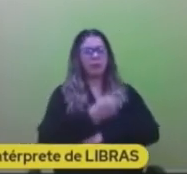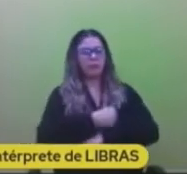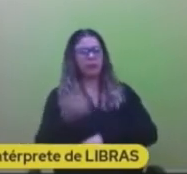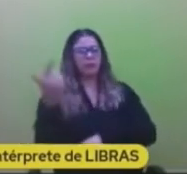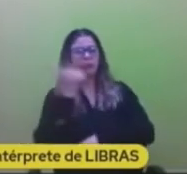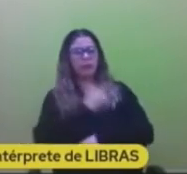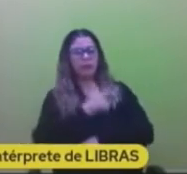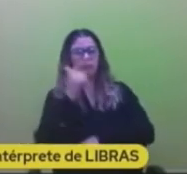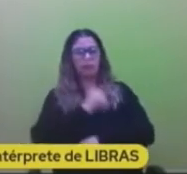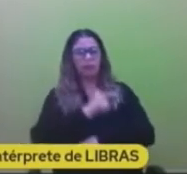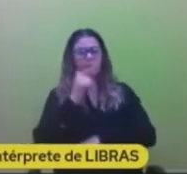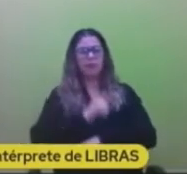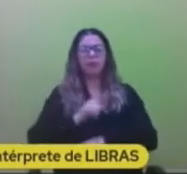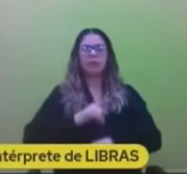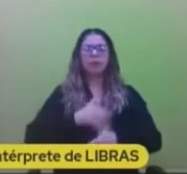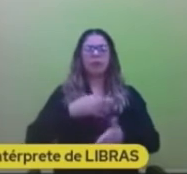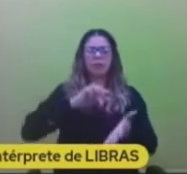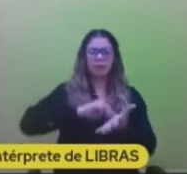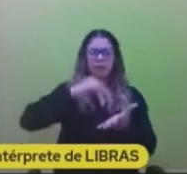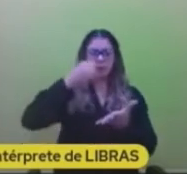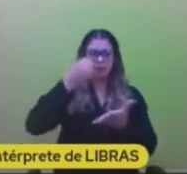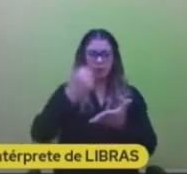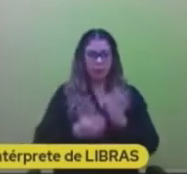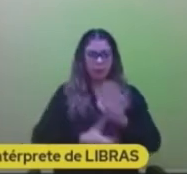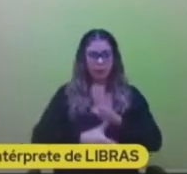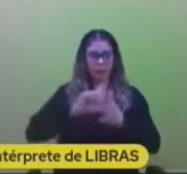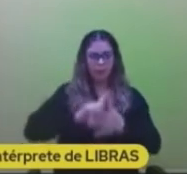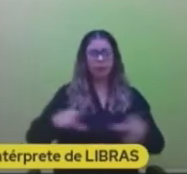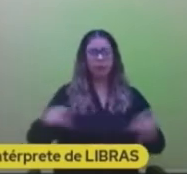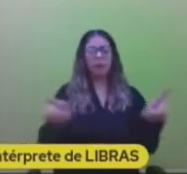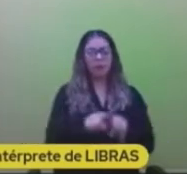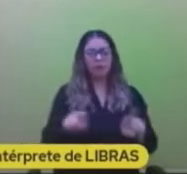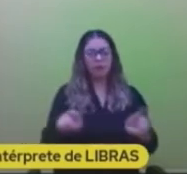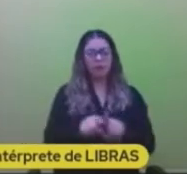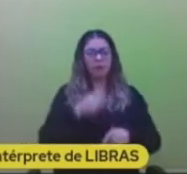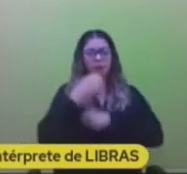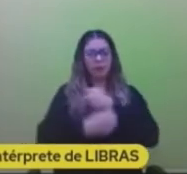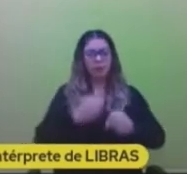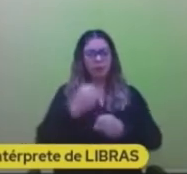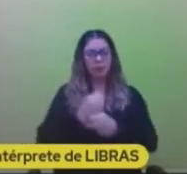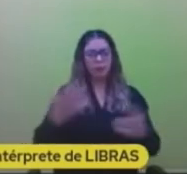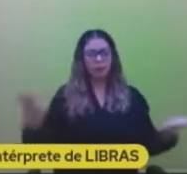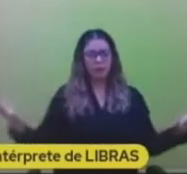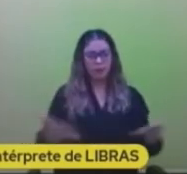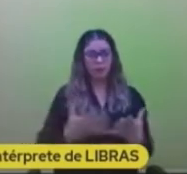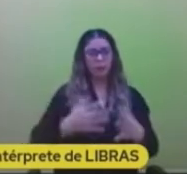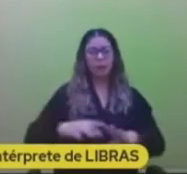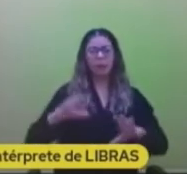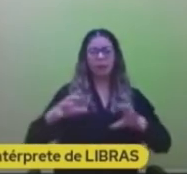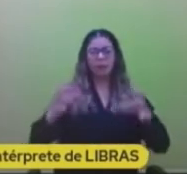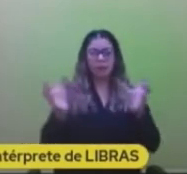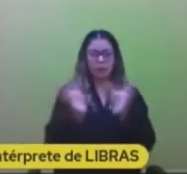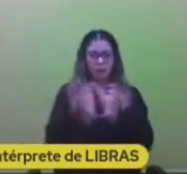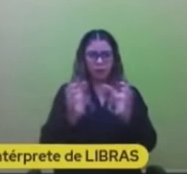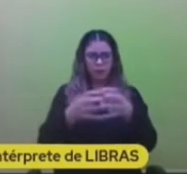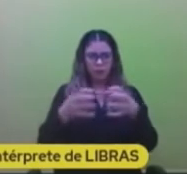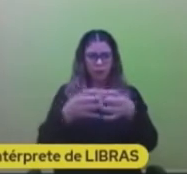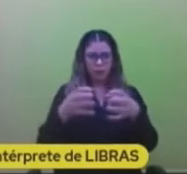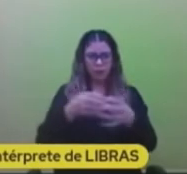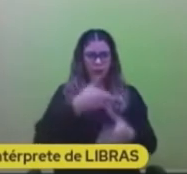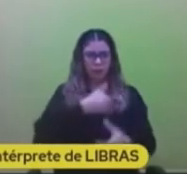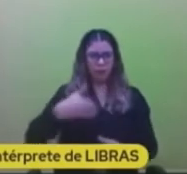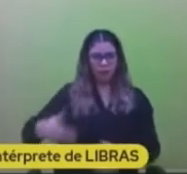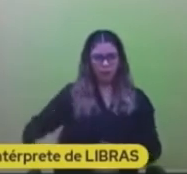realmente fazer a pré-matrícula a matrícula esse ano que a gente tá dou a possa se organizar E aí